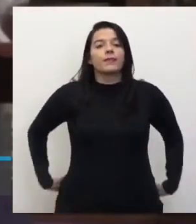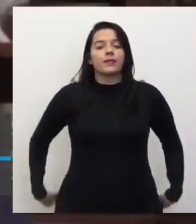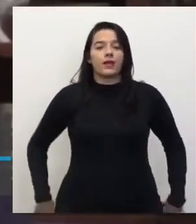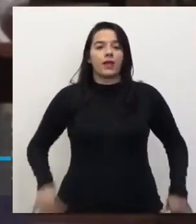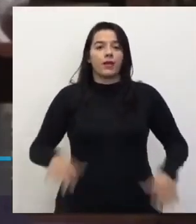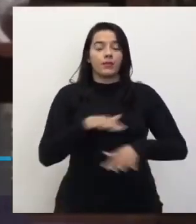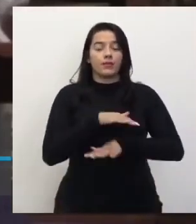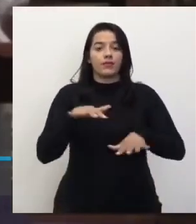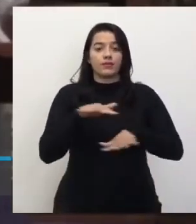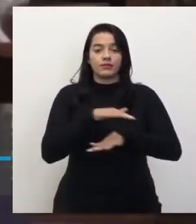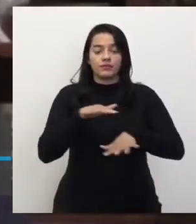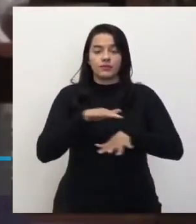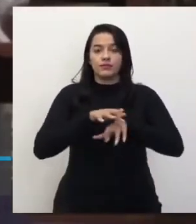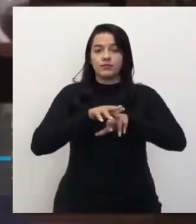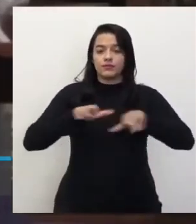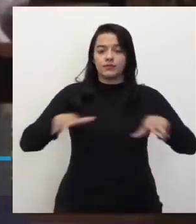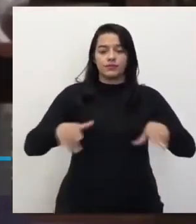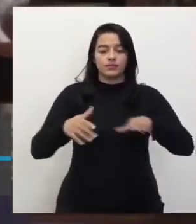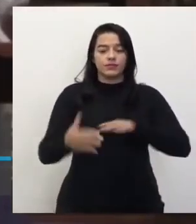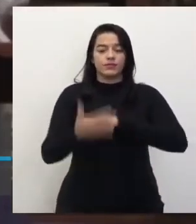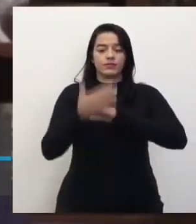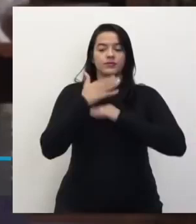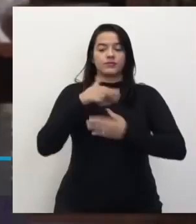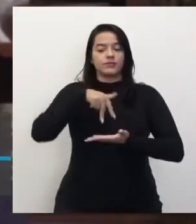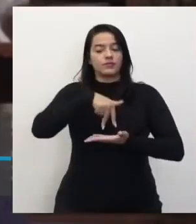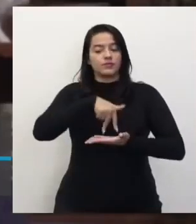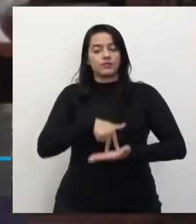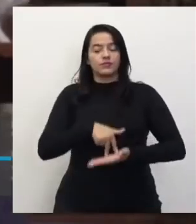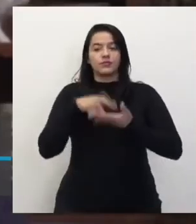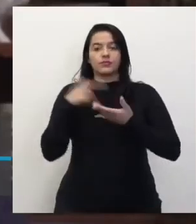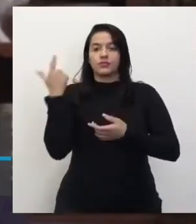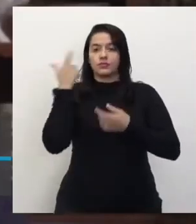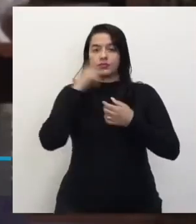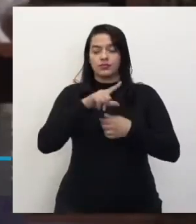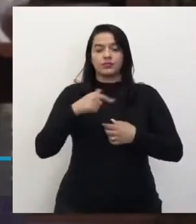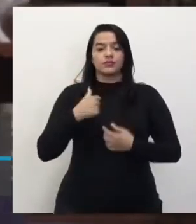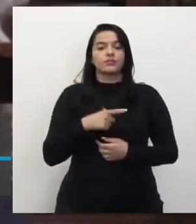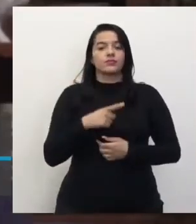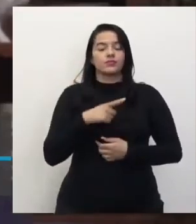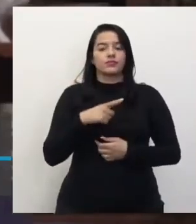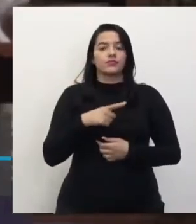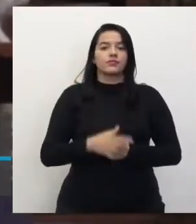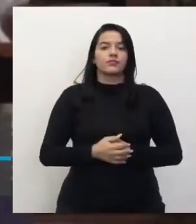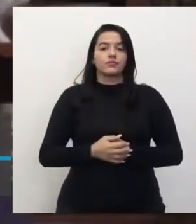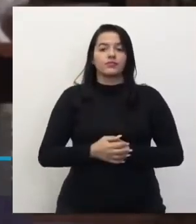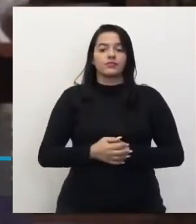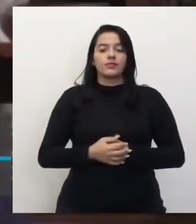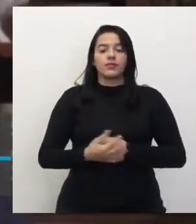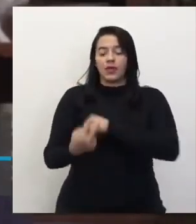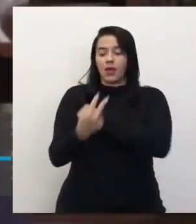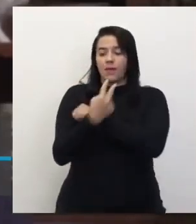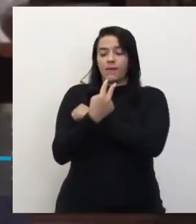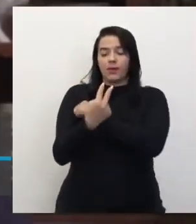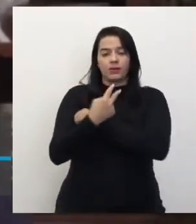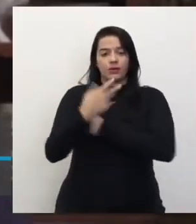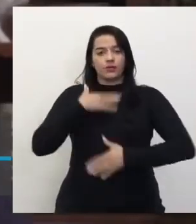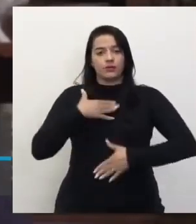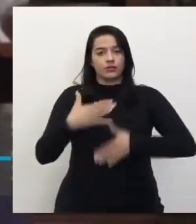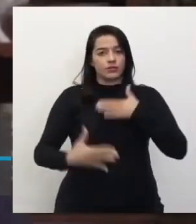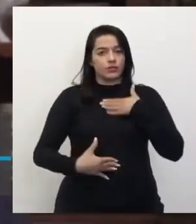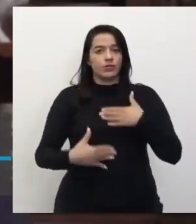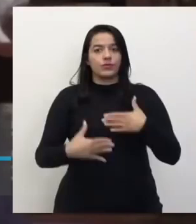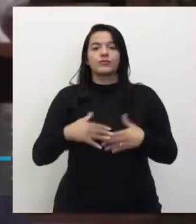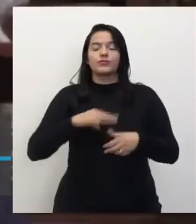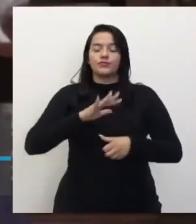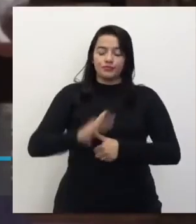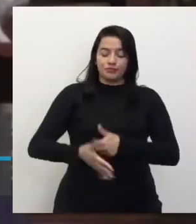também falou, olha, sustentar o nosso corpo e proteger, ele é de Pindamonhangaba. A Oba. aluna Shaila também falou, olha,